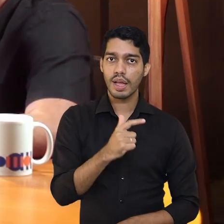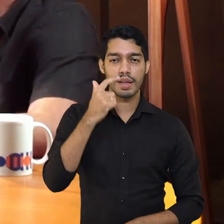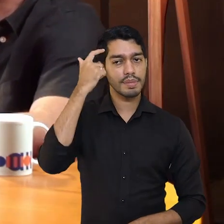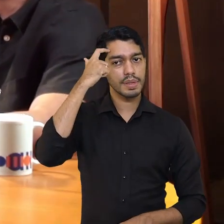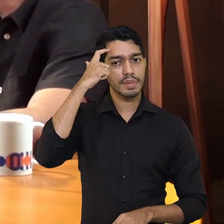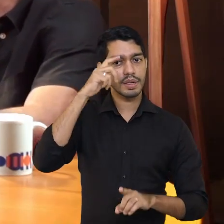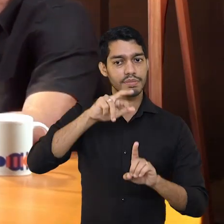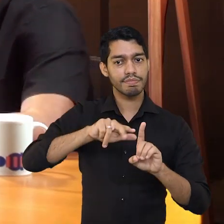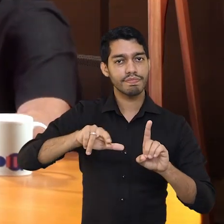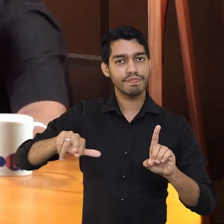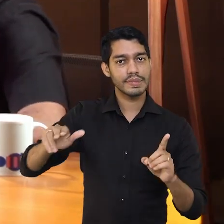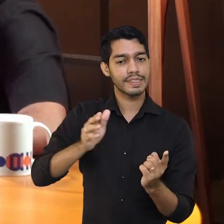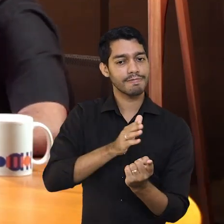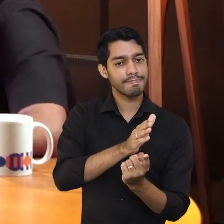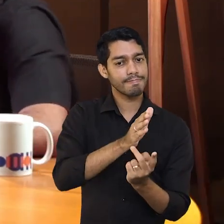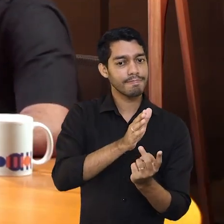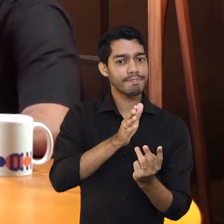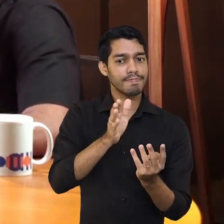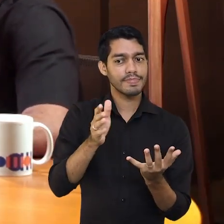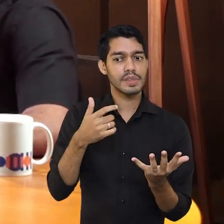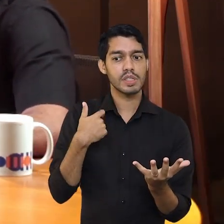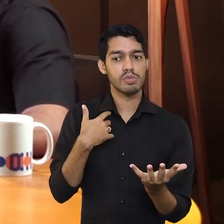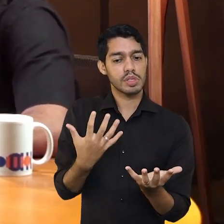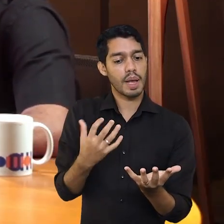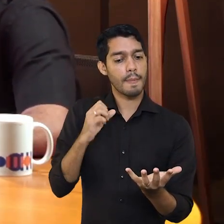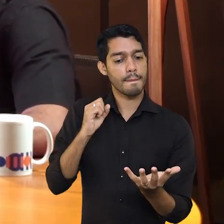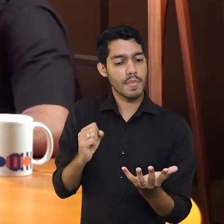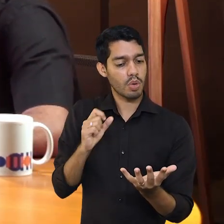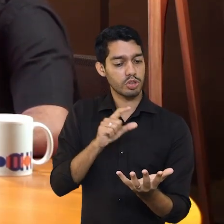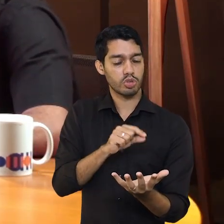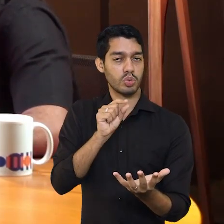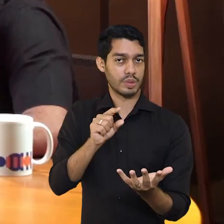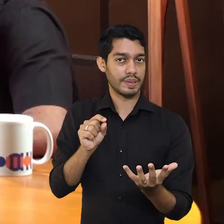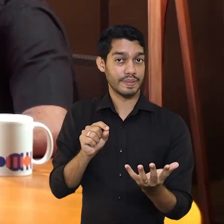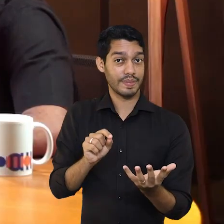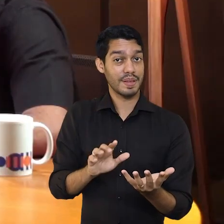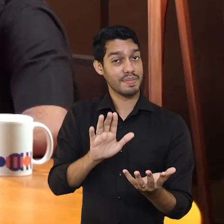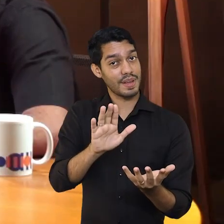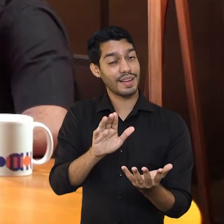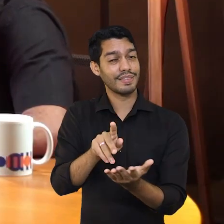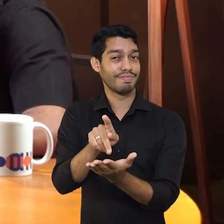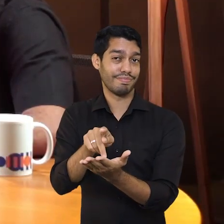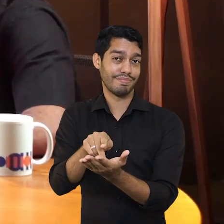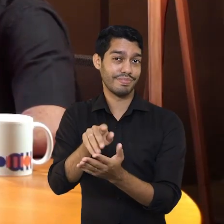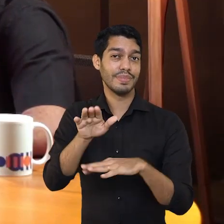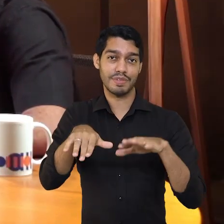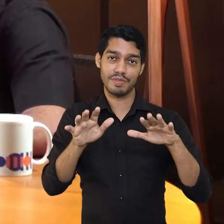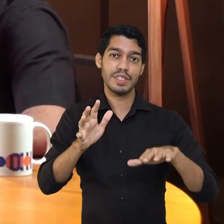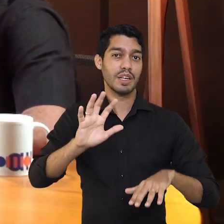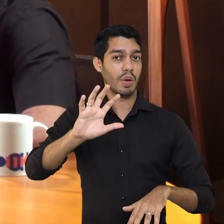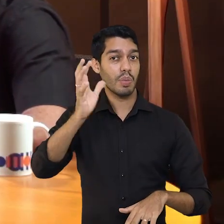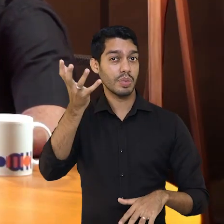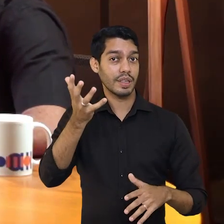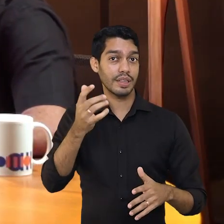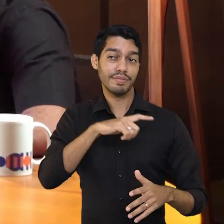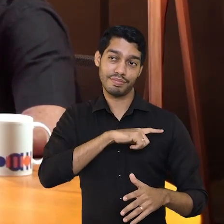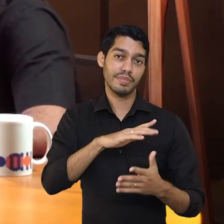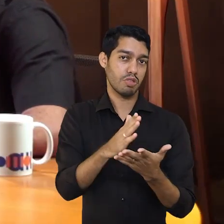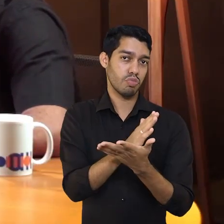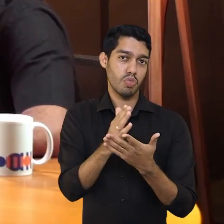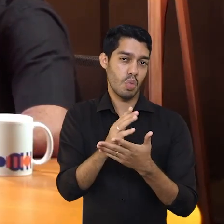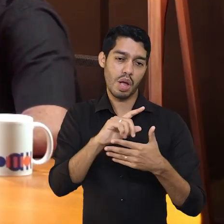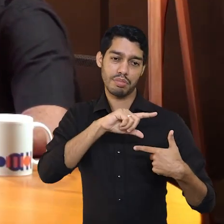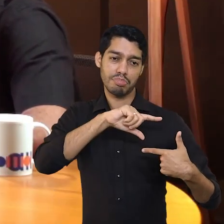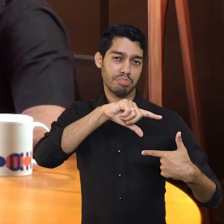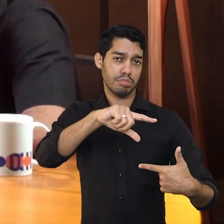ali o caminho mental dele do que ele pode escolher. Mas é fato que isso que você falou ainda acontece. A gente tem carreiras que são